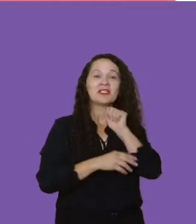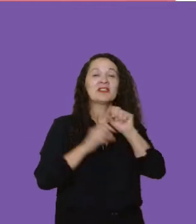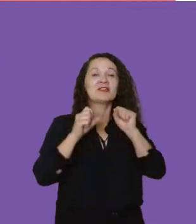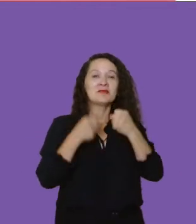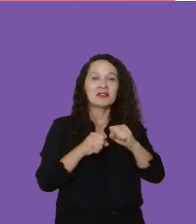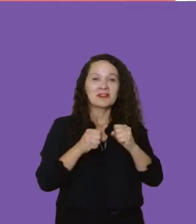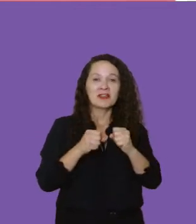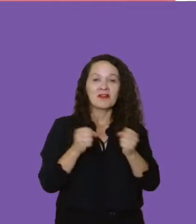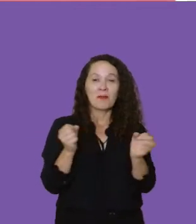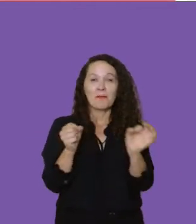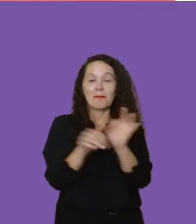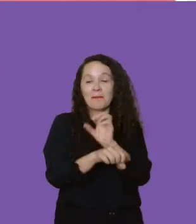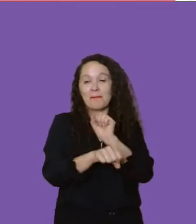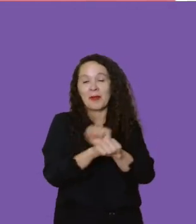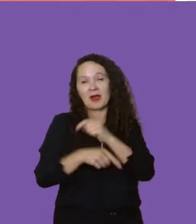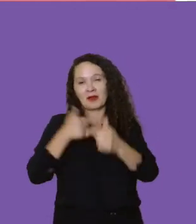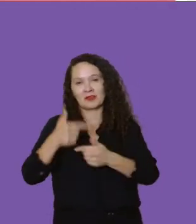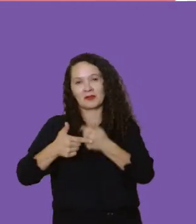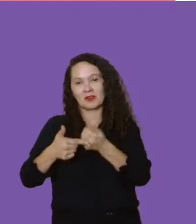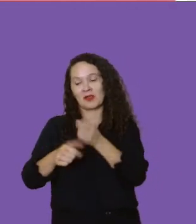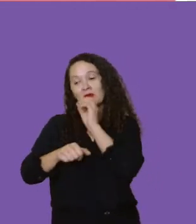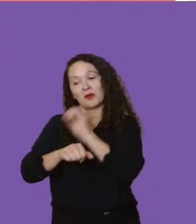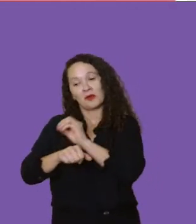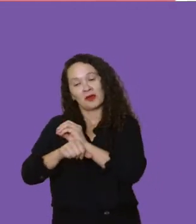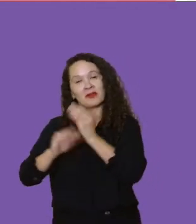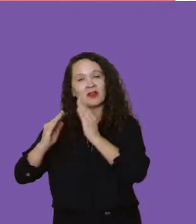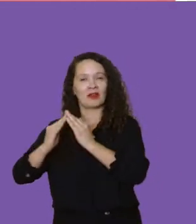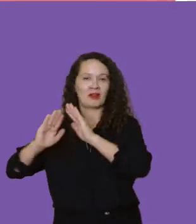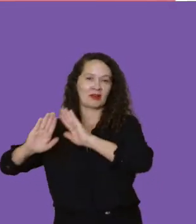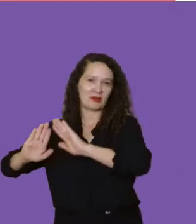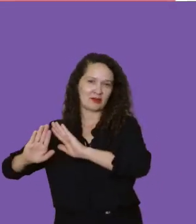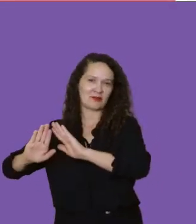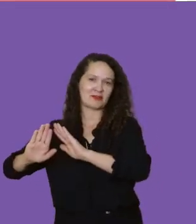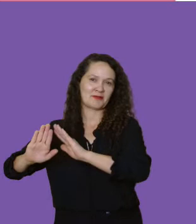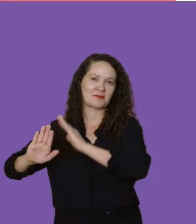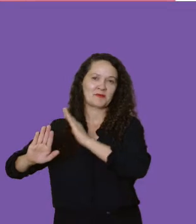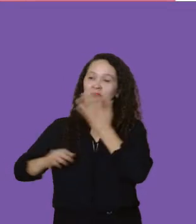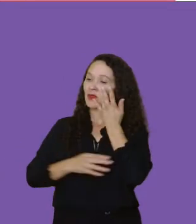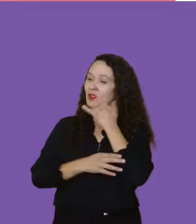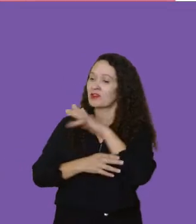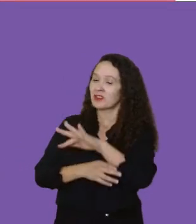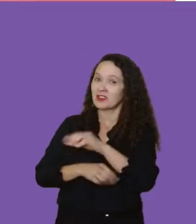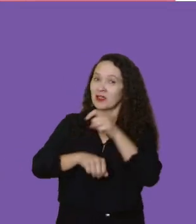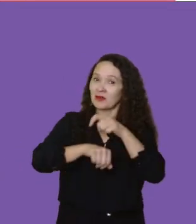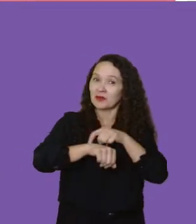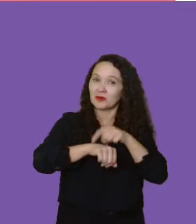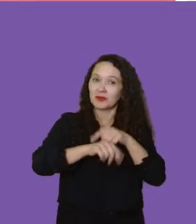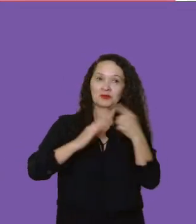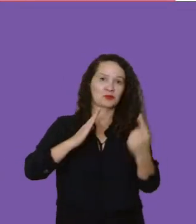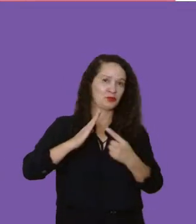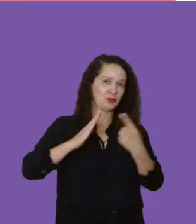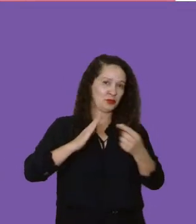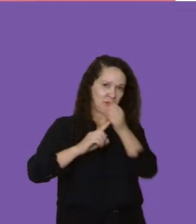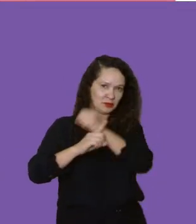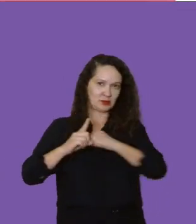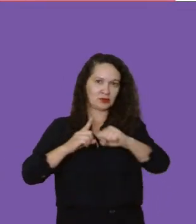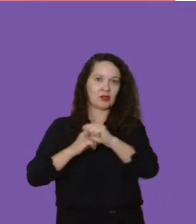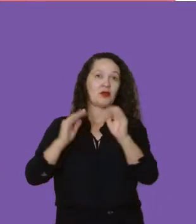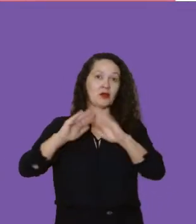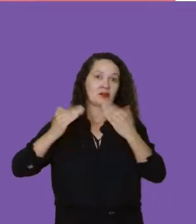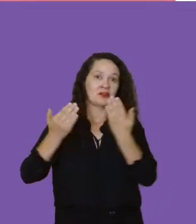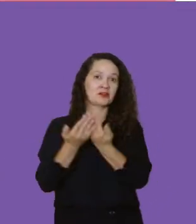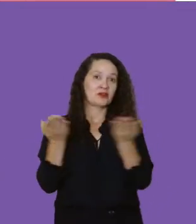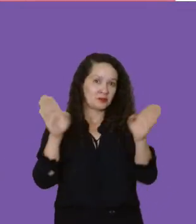sair do mercado de trabalho para poder cuidar das crianças durante o período necessário de isolamento social em que as escolas